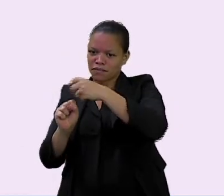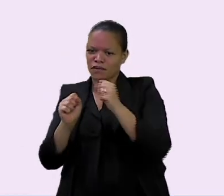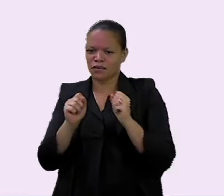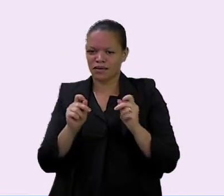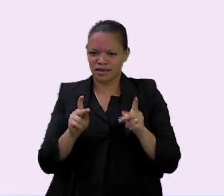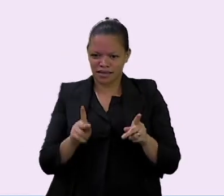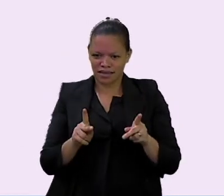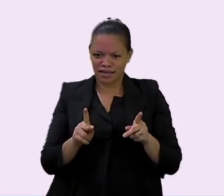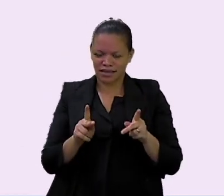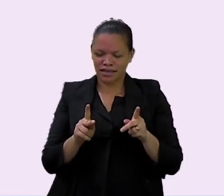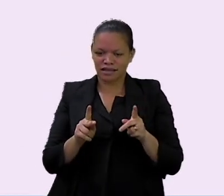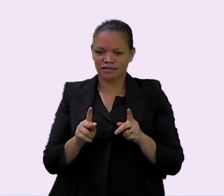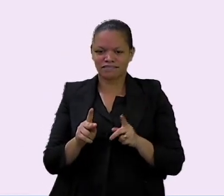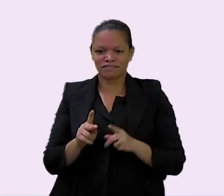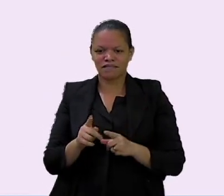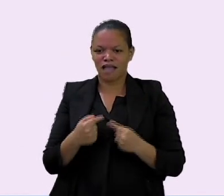Então,